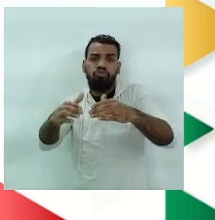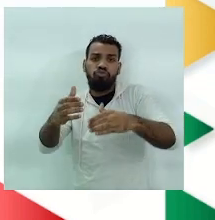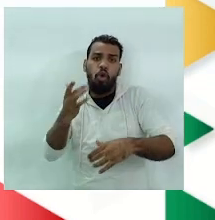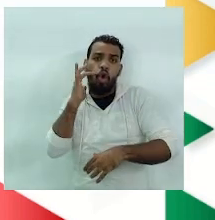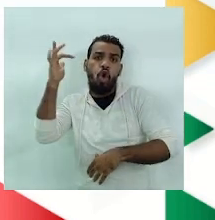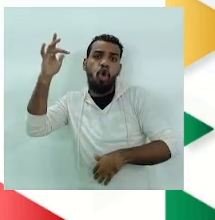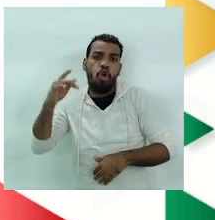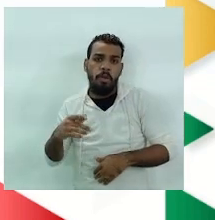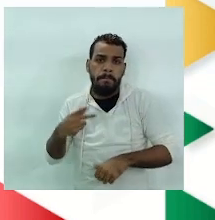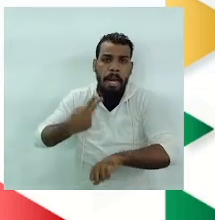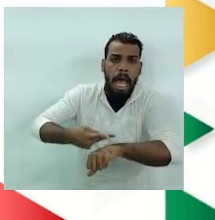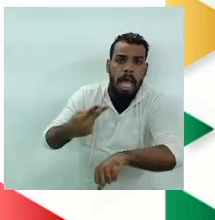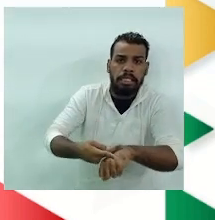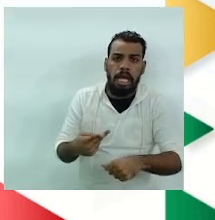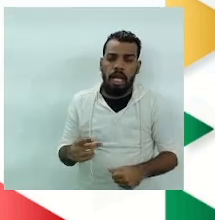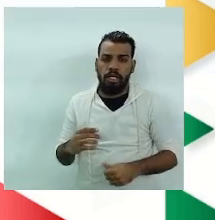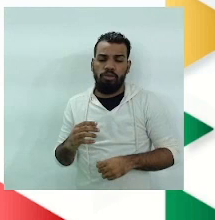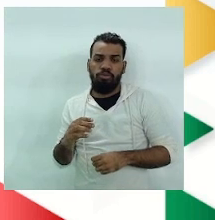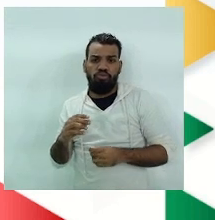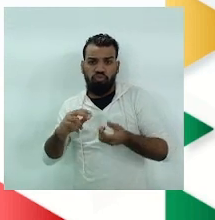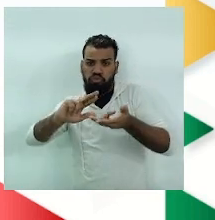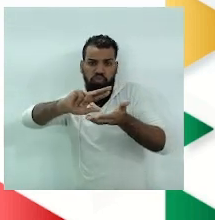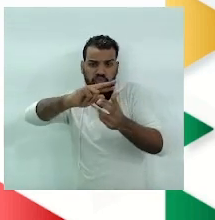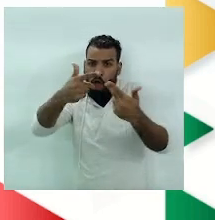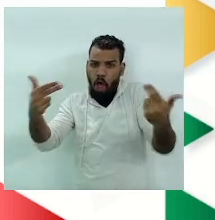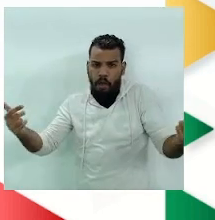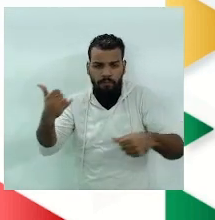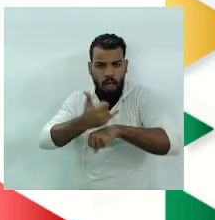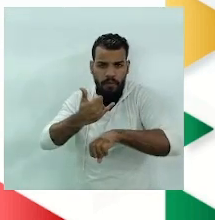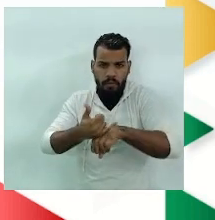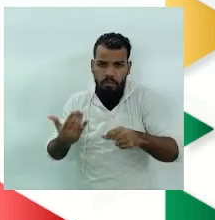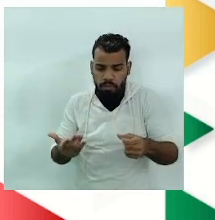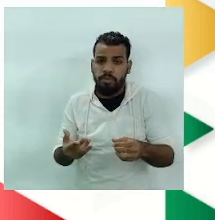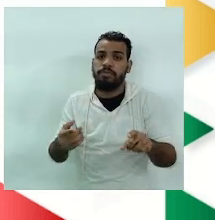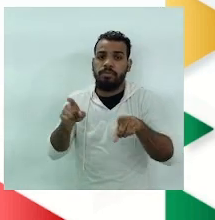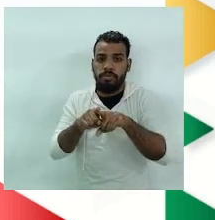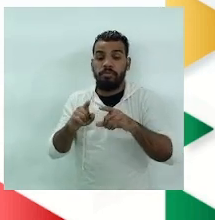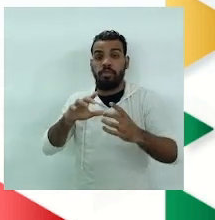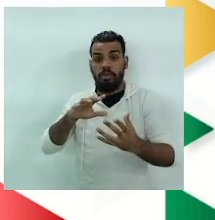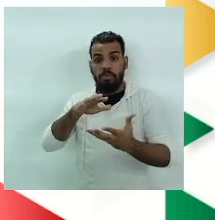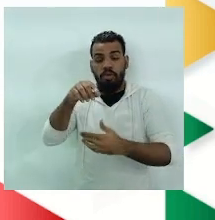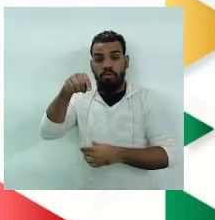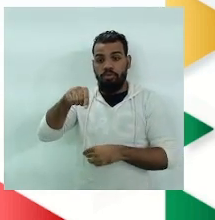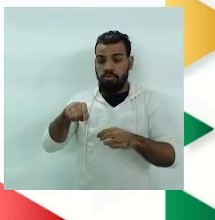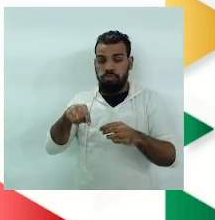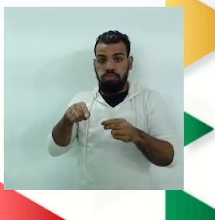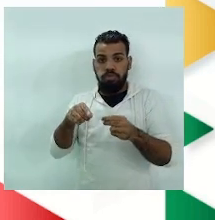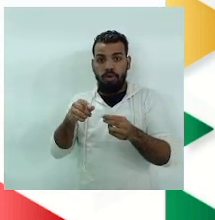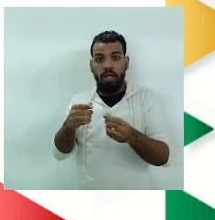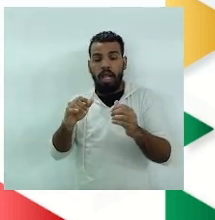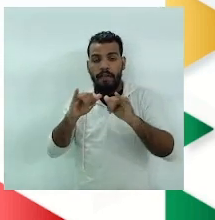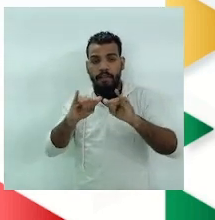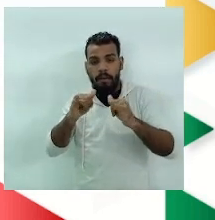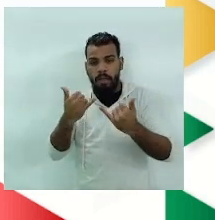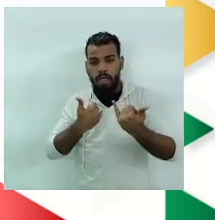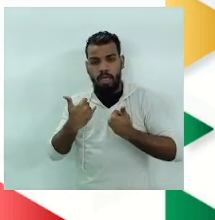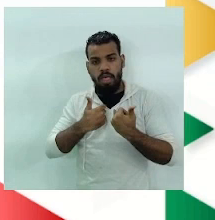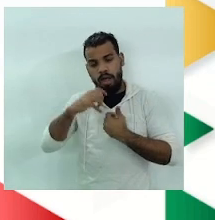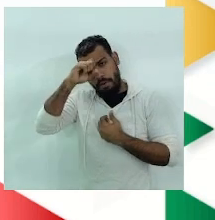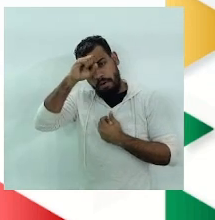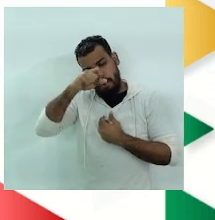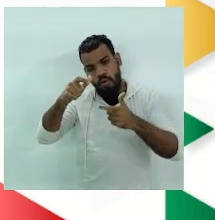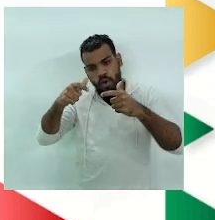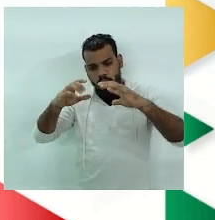ouro, platina, cobre, estanho, e trazem à superfície do planeta importantes informações sobre as